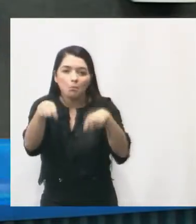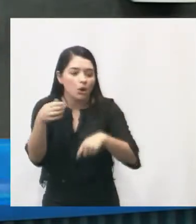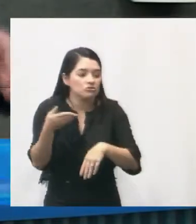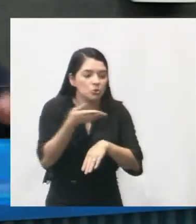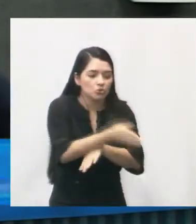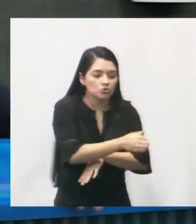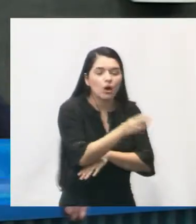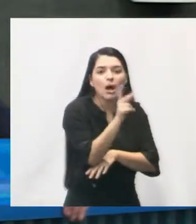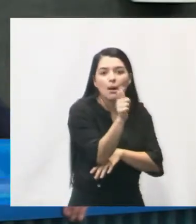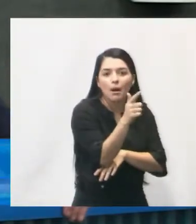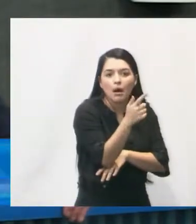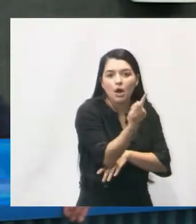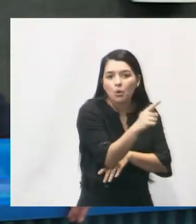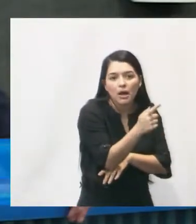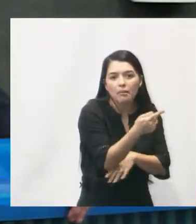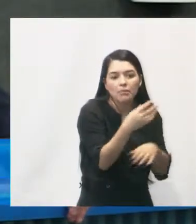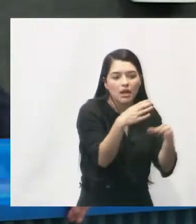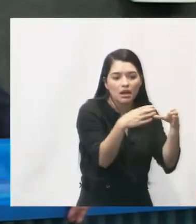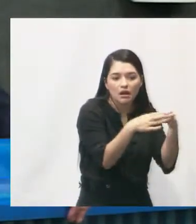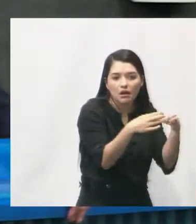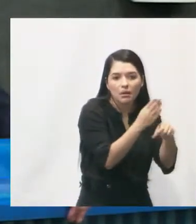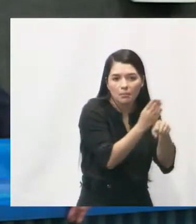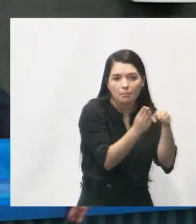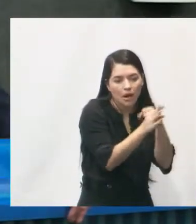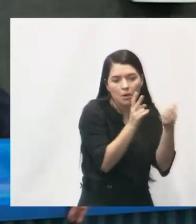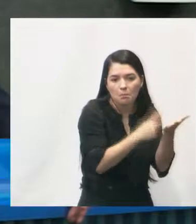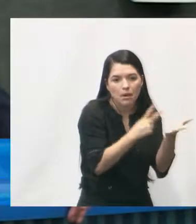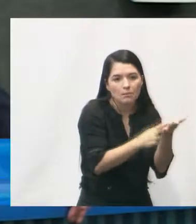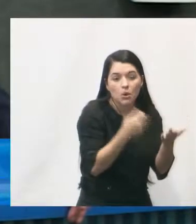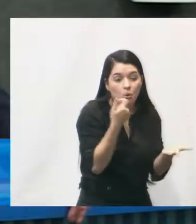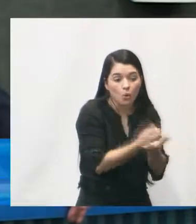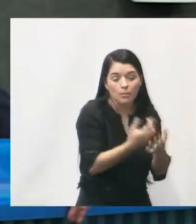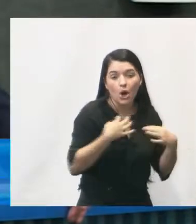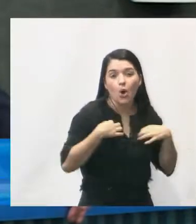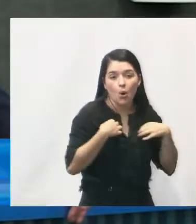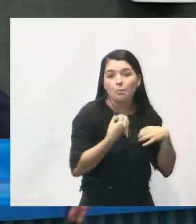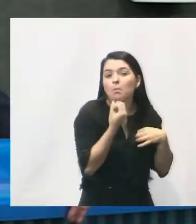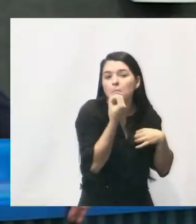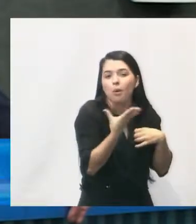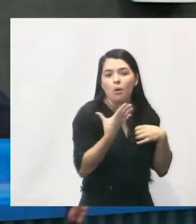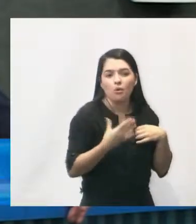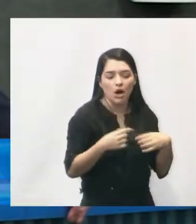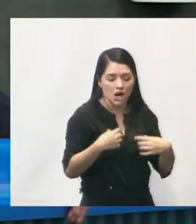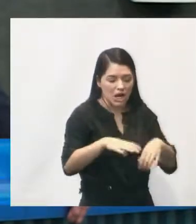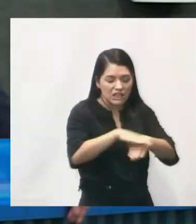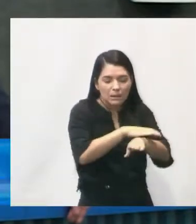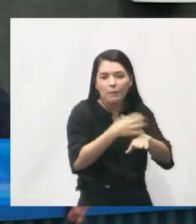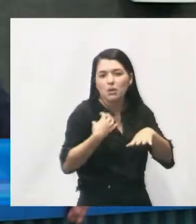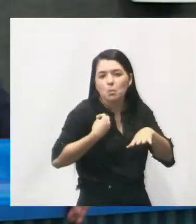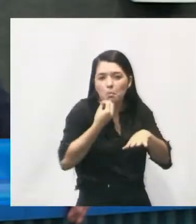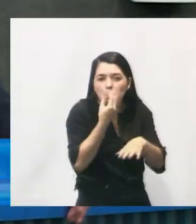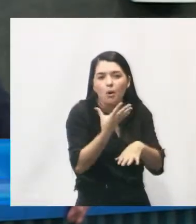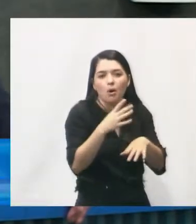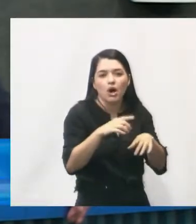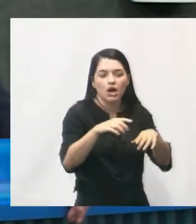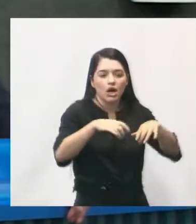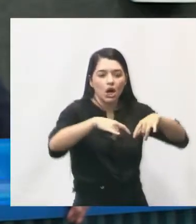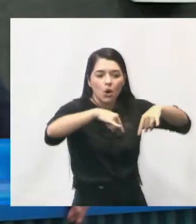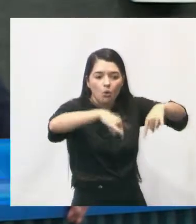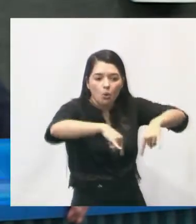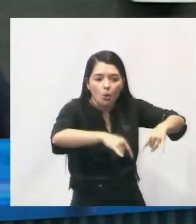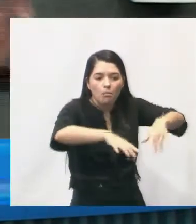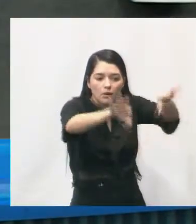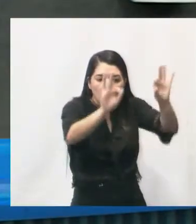roupa de qualidade, professor Roberto. Roupa de qualidade, sapato de qualidade, roupa de cama de qualidade, artesanato de